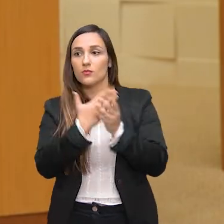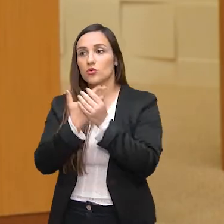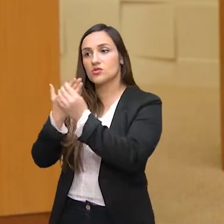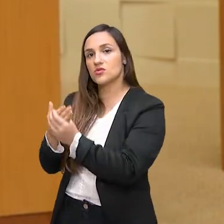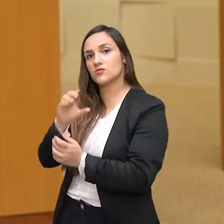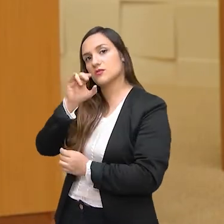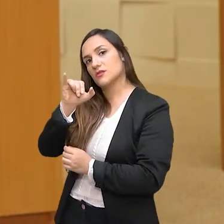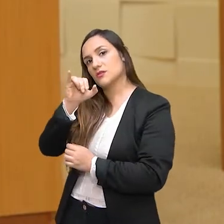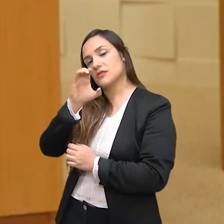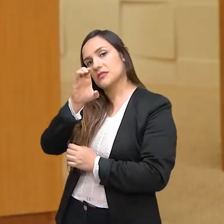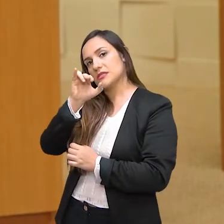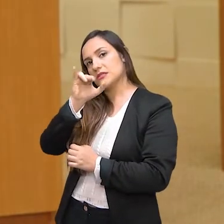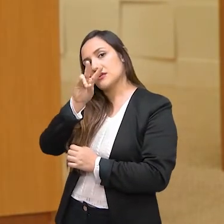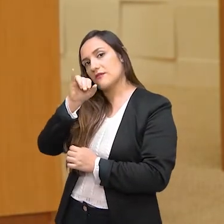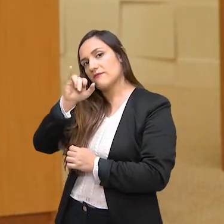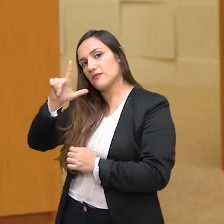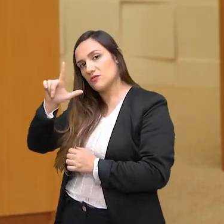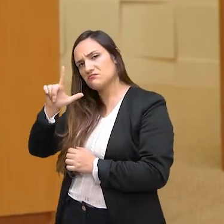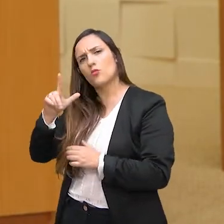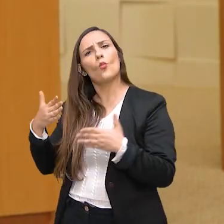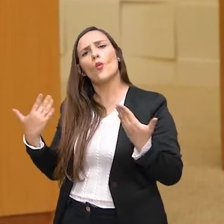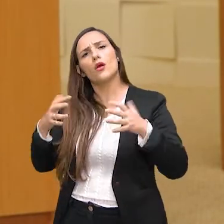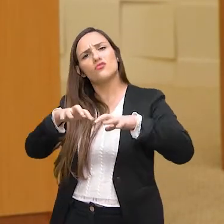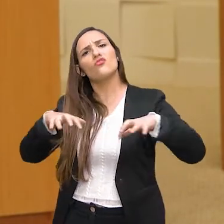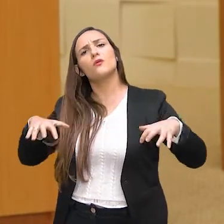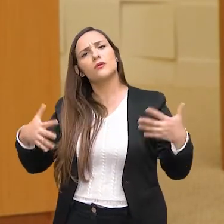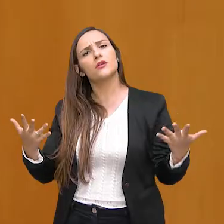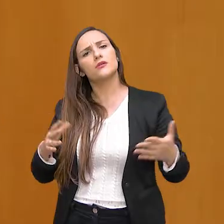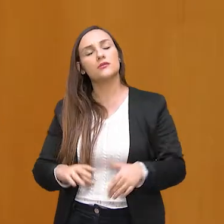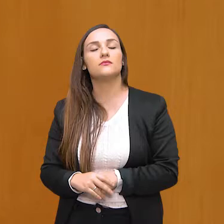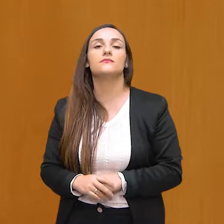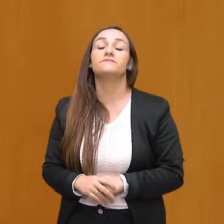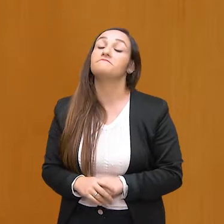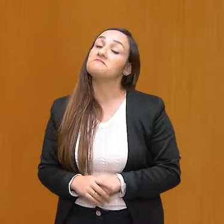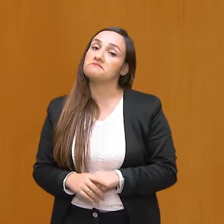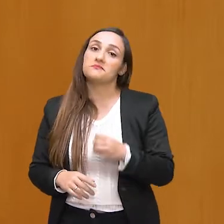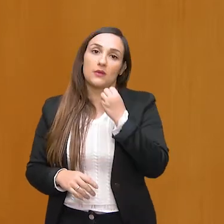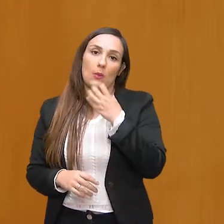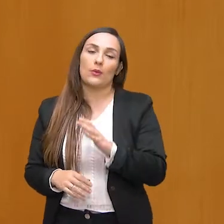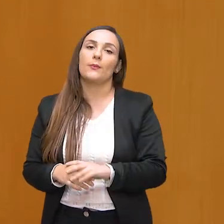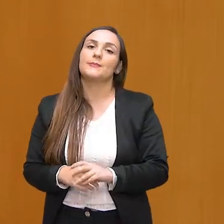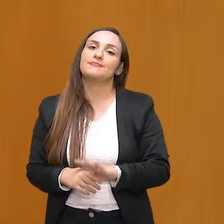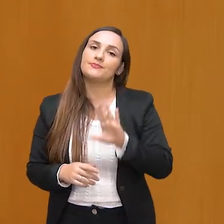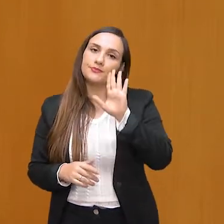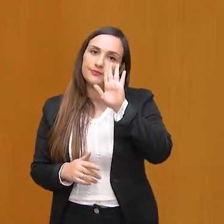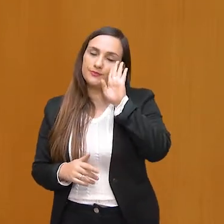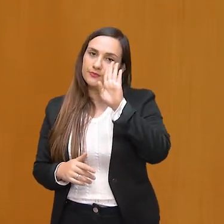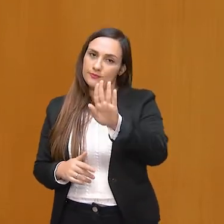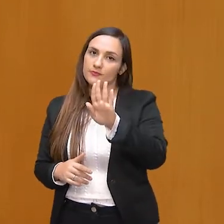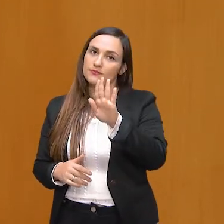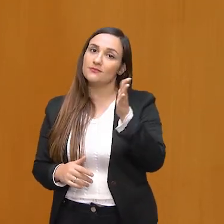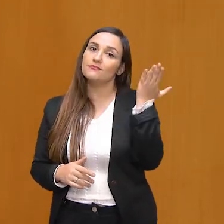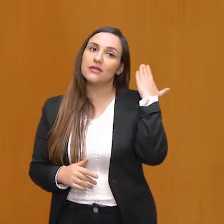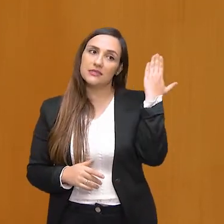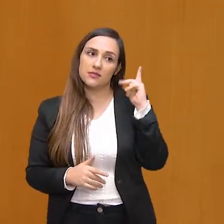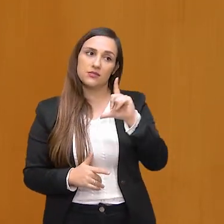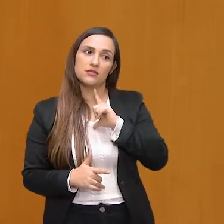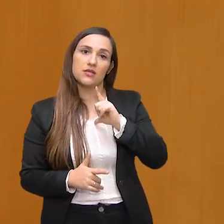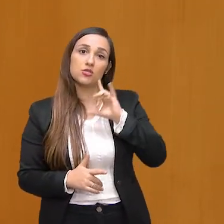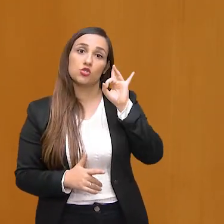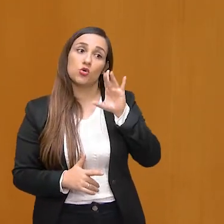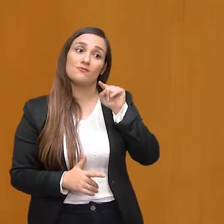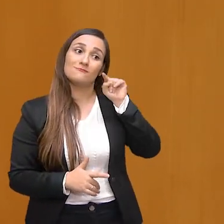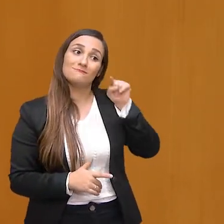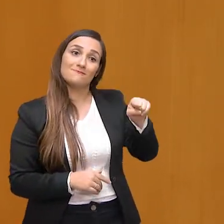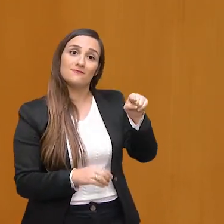direito processual civil. Qual a diferença? A pergunta é muito boa pelo seguinte, porque na origem de